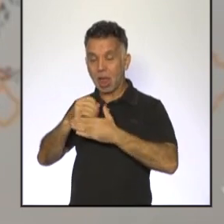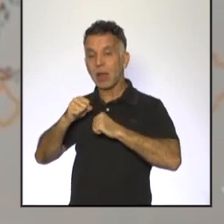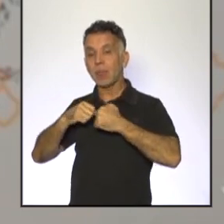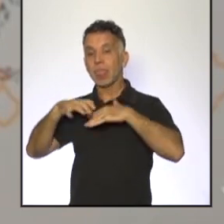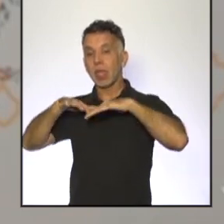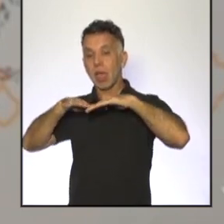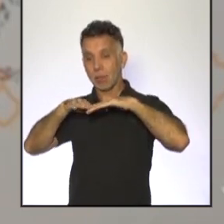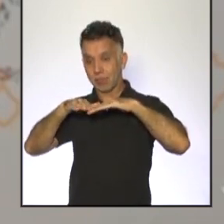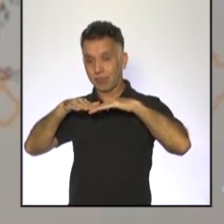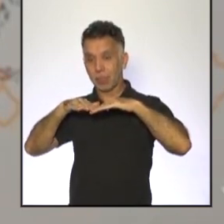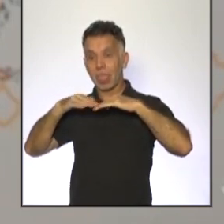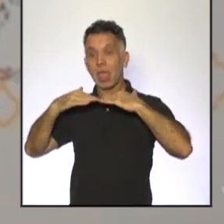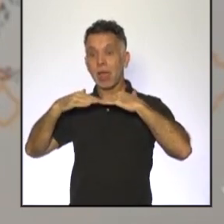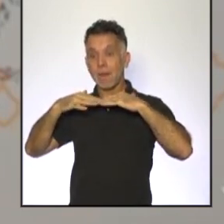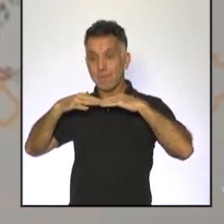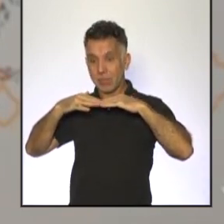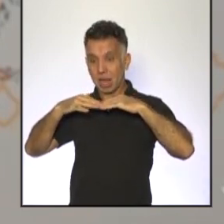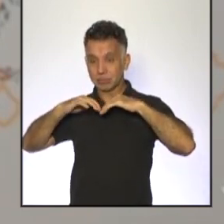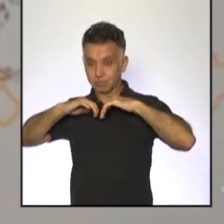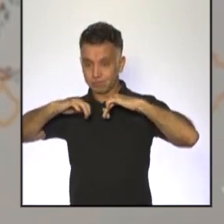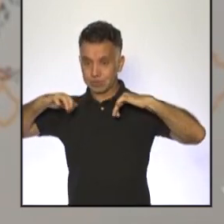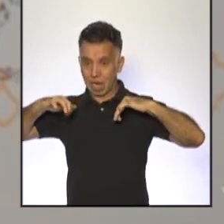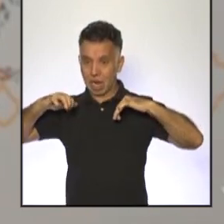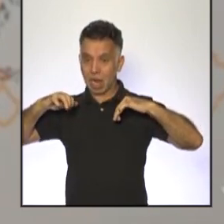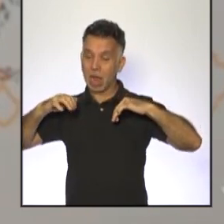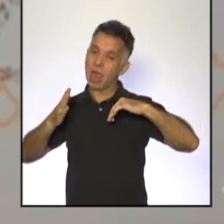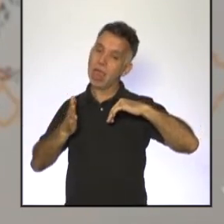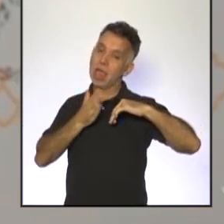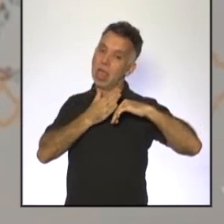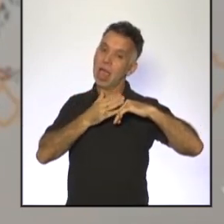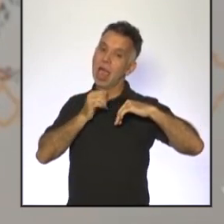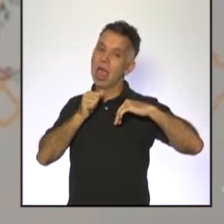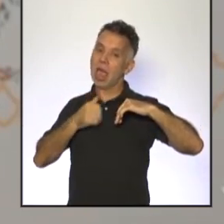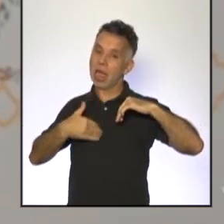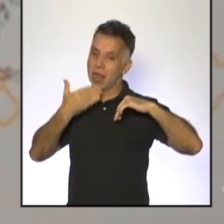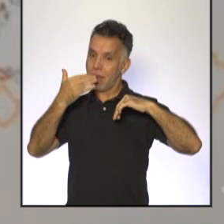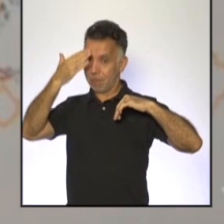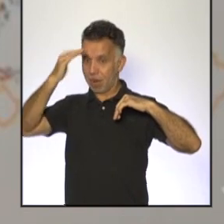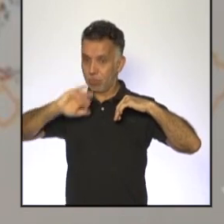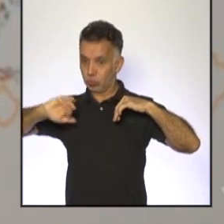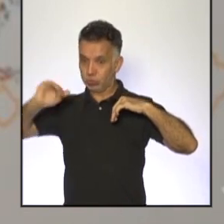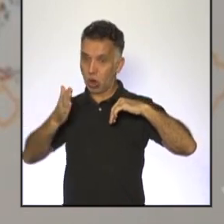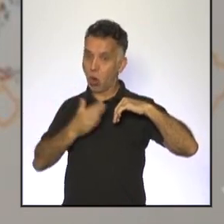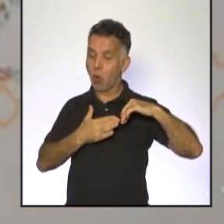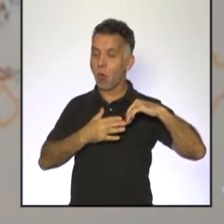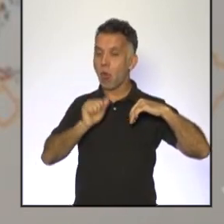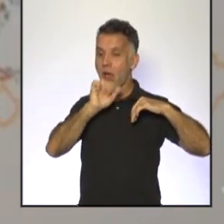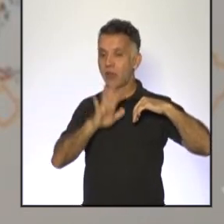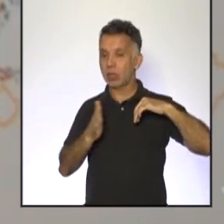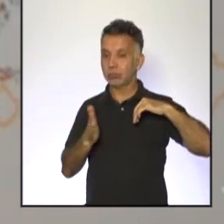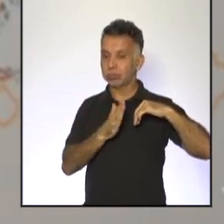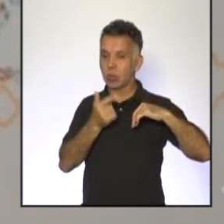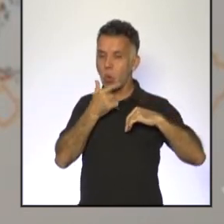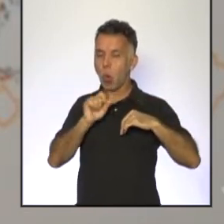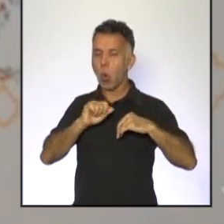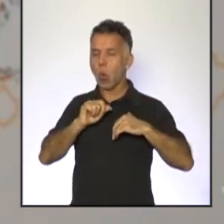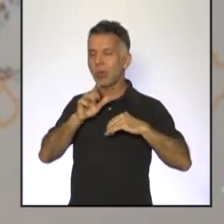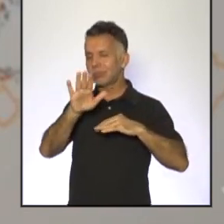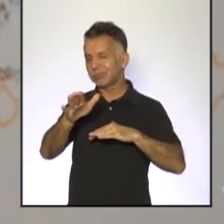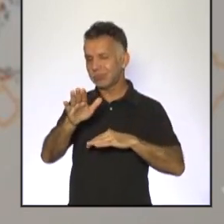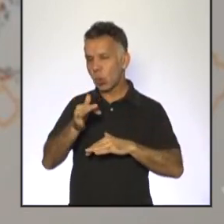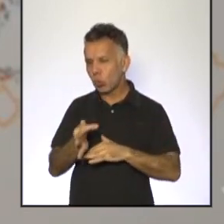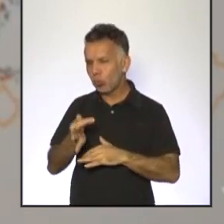Placa arábica para um lado, placa africana para o outro. O Mar Vermelho, no futuro, já